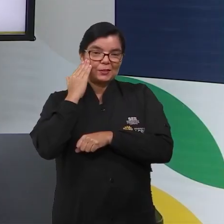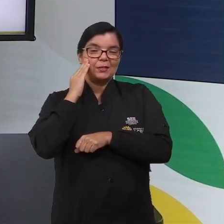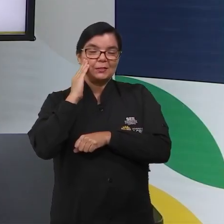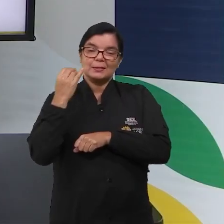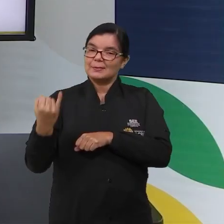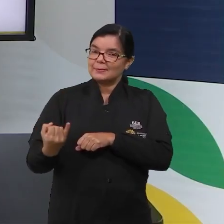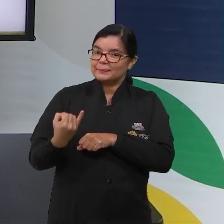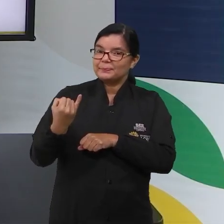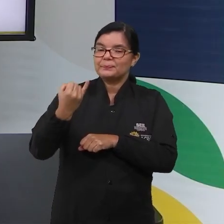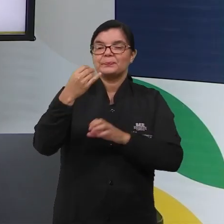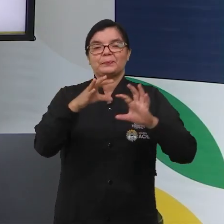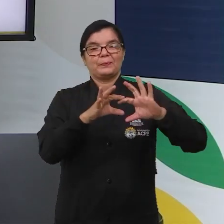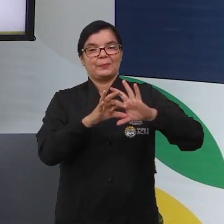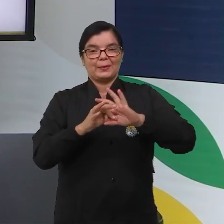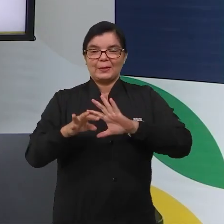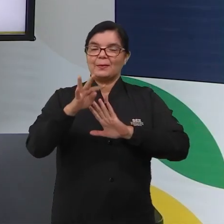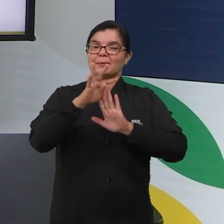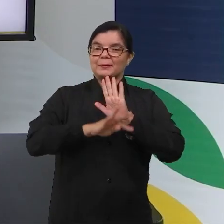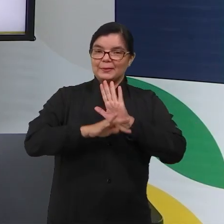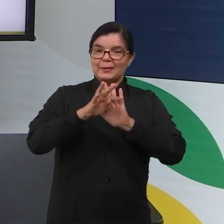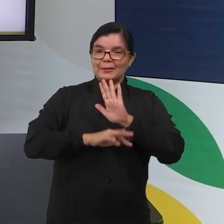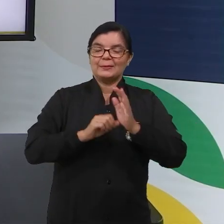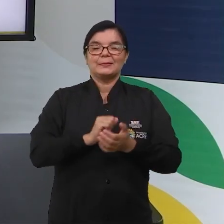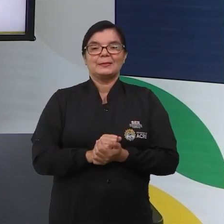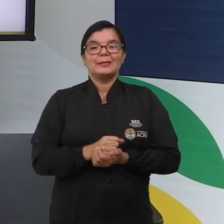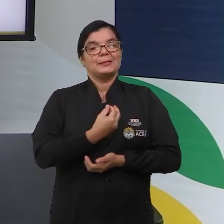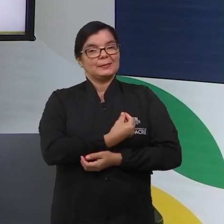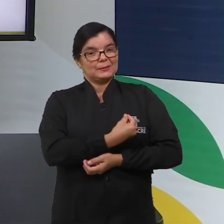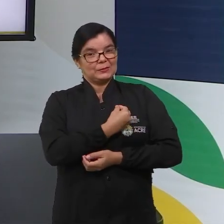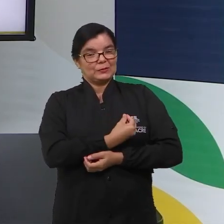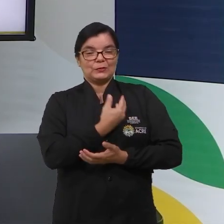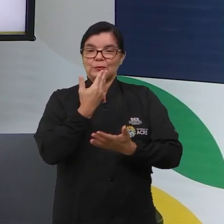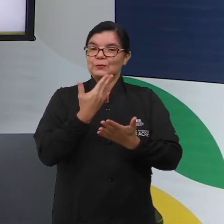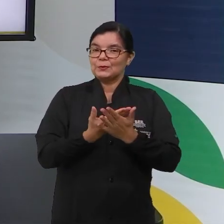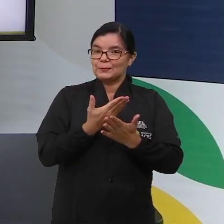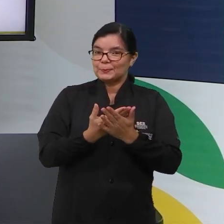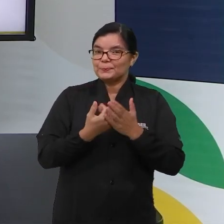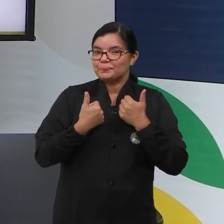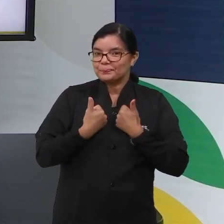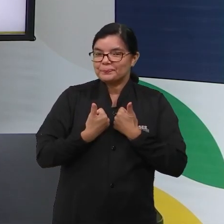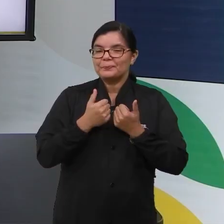compreendido a importância da coesão textual na sua vida estudantil, tá